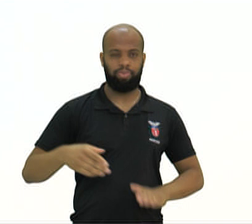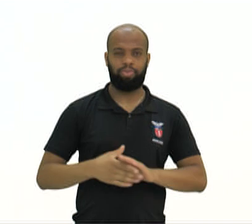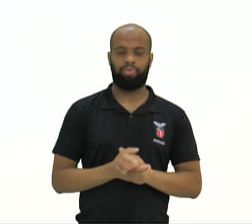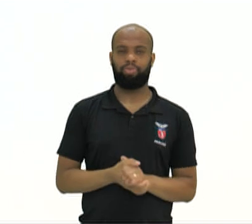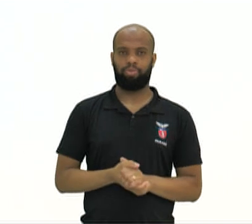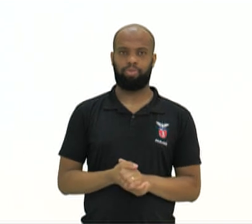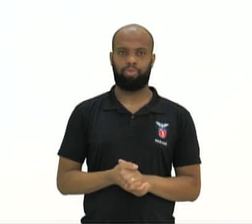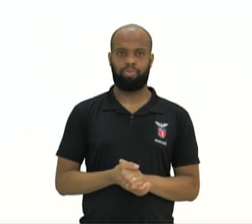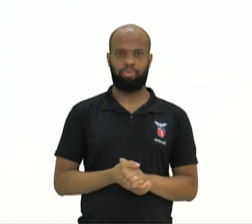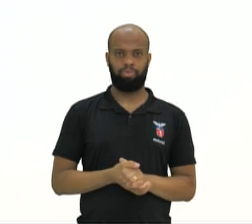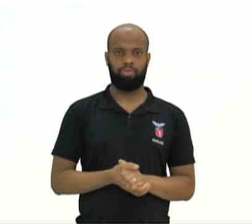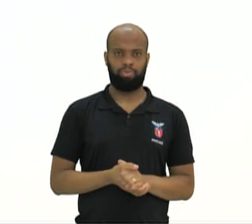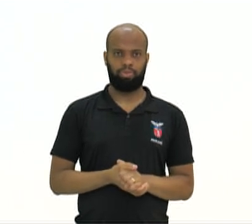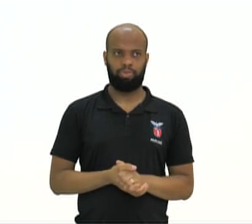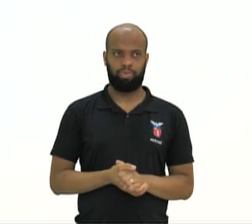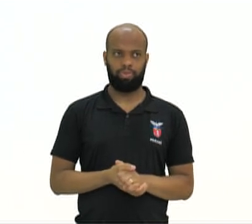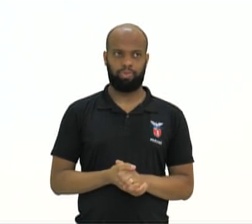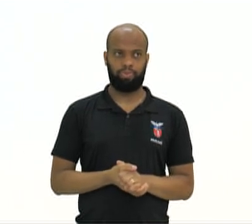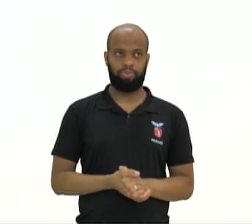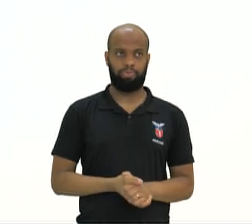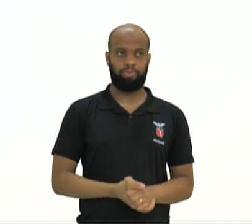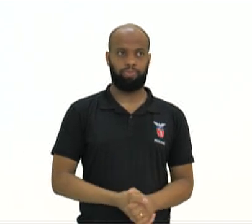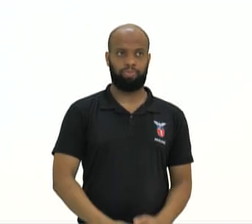nós chegamos ali no resultado.